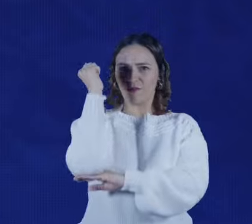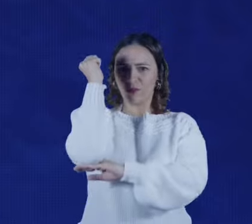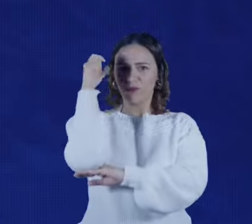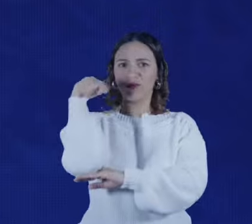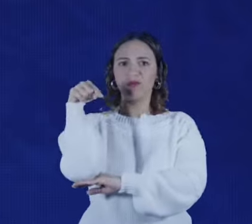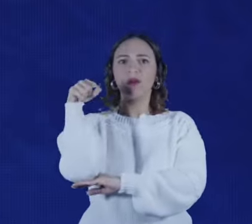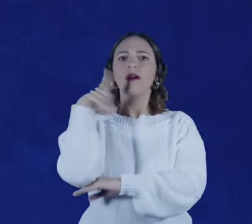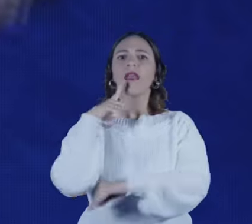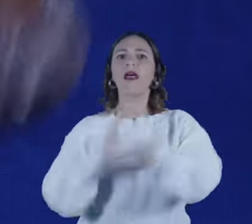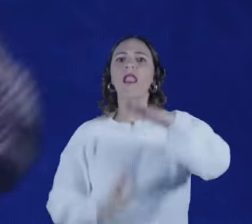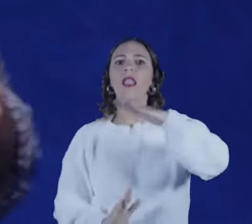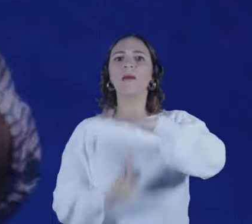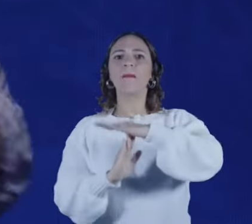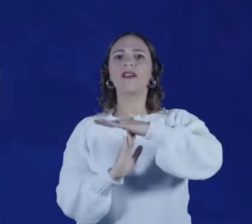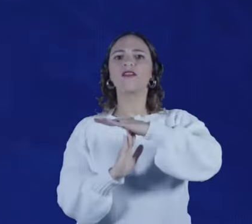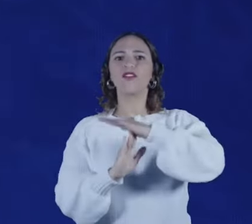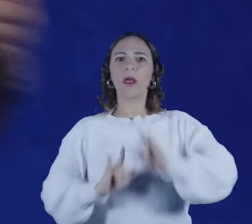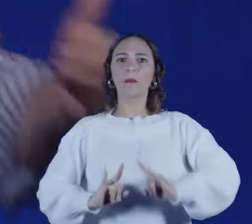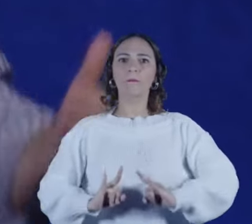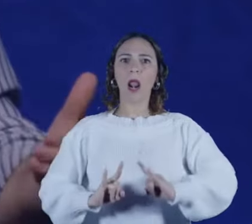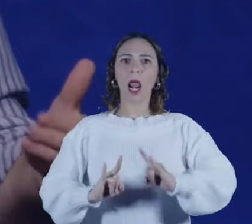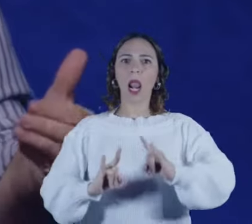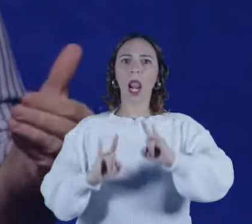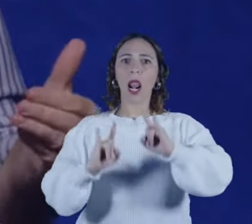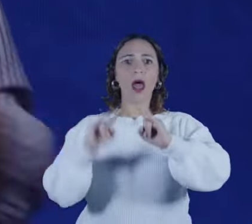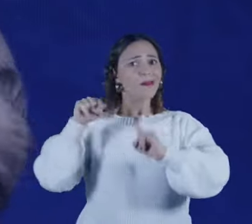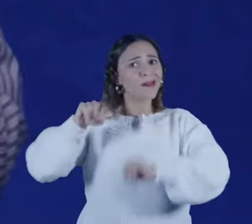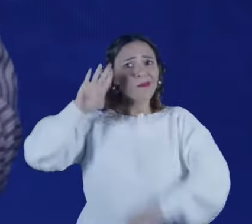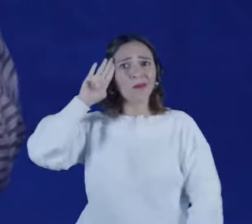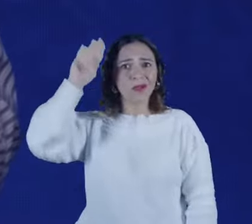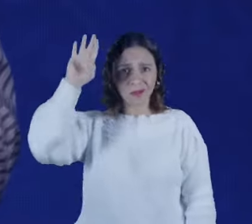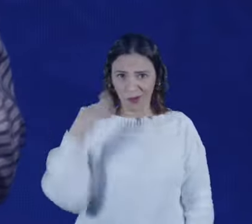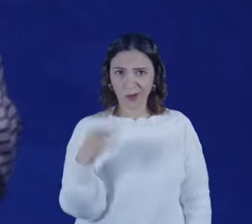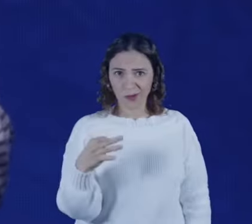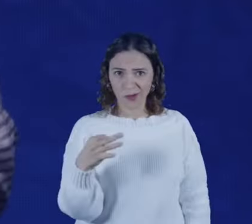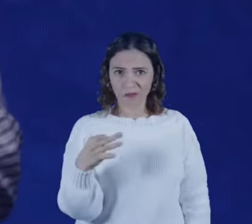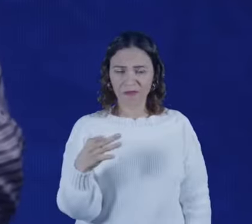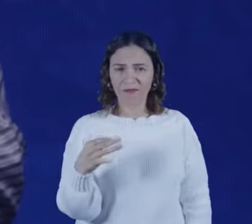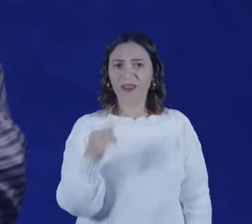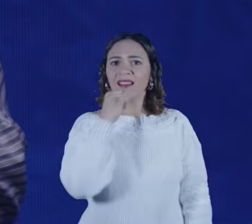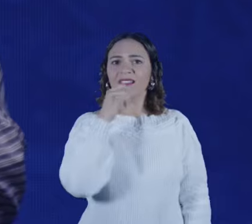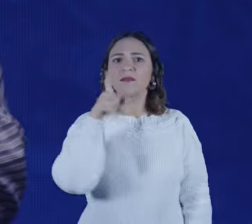não? É a fundação que é o gabarito. Se você